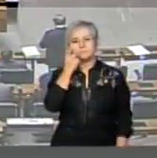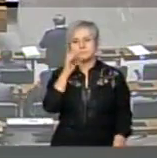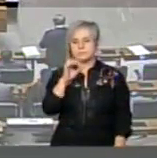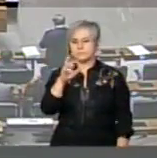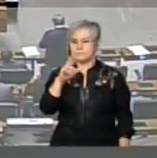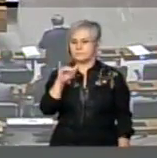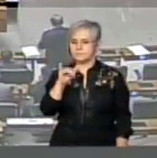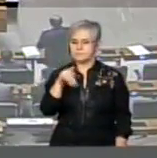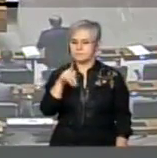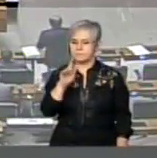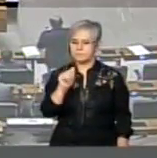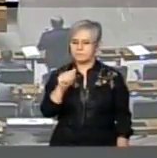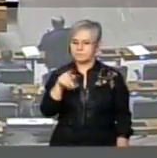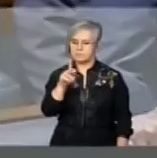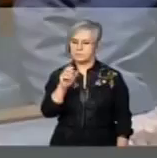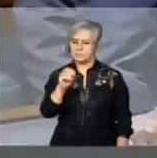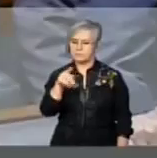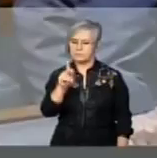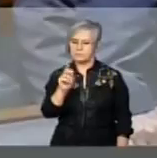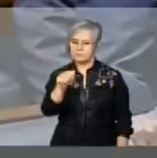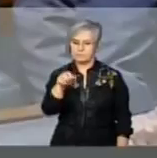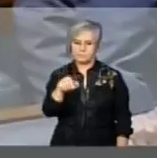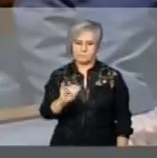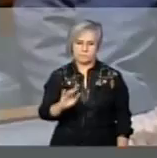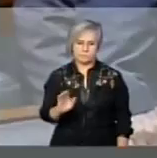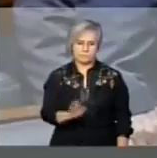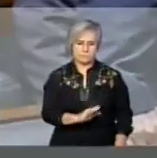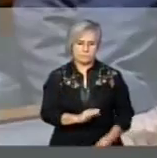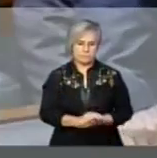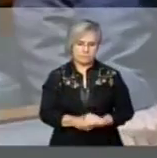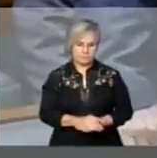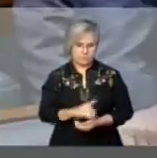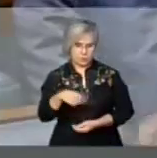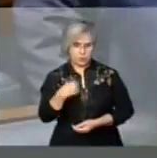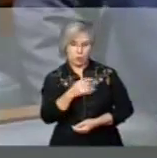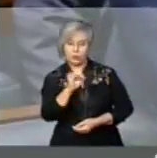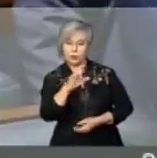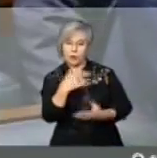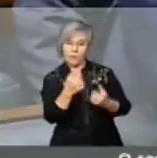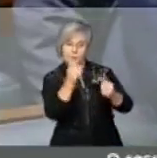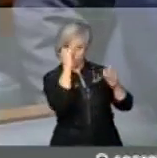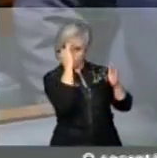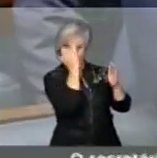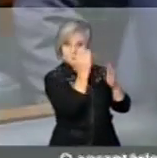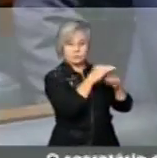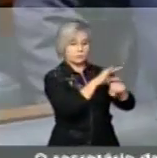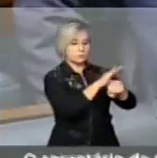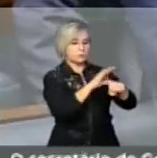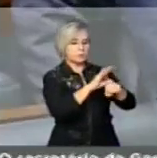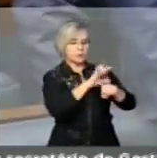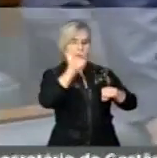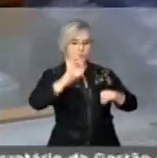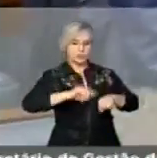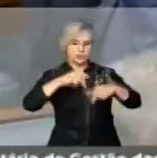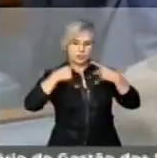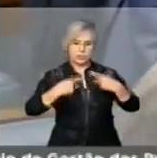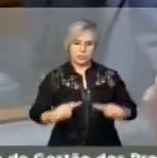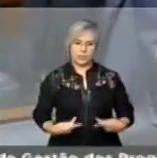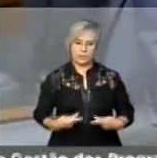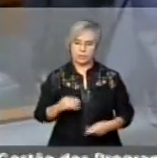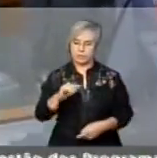breve comunicado. Democracia, e só honraremos de fato uma Constituição que fala em dignidade humana quando